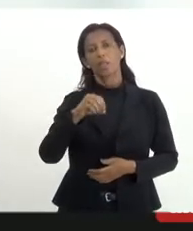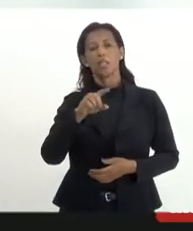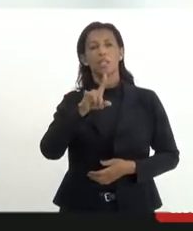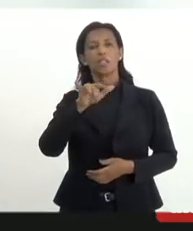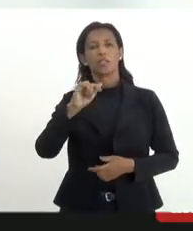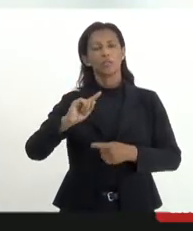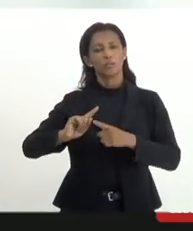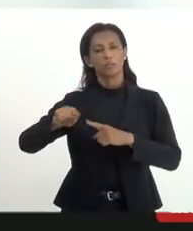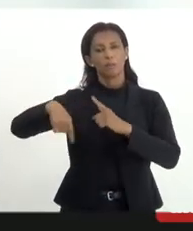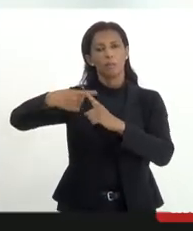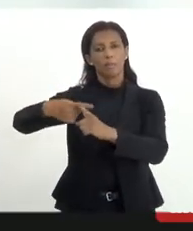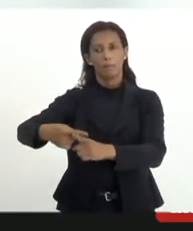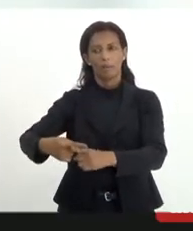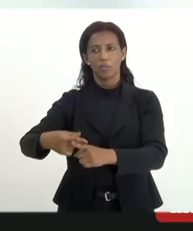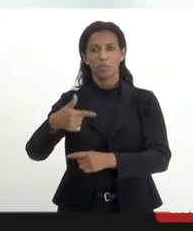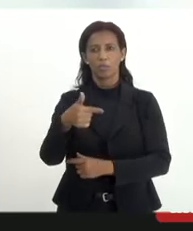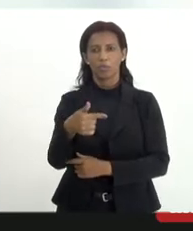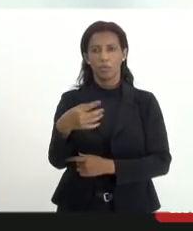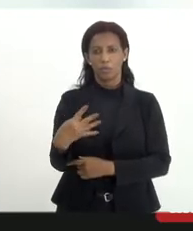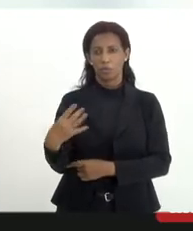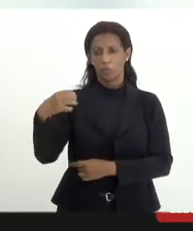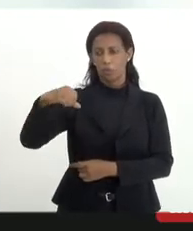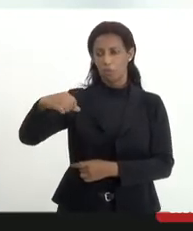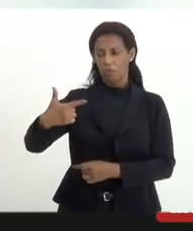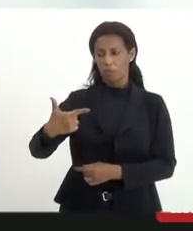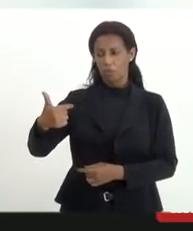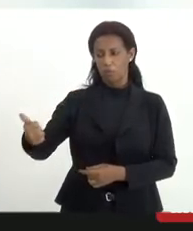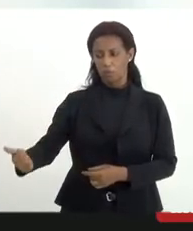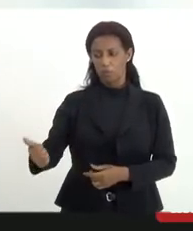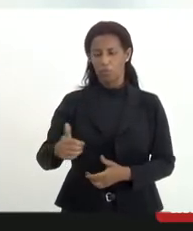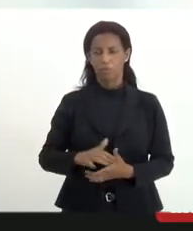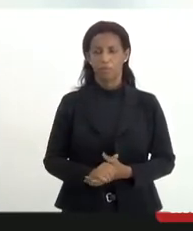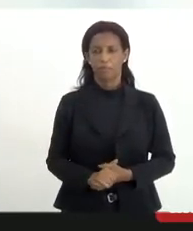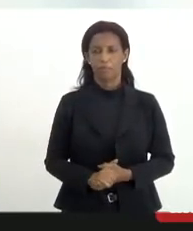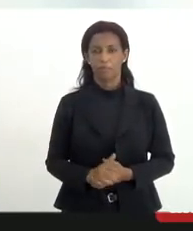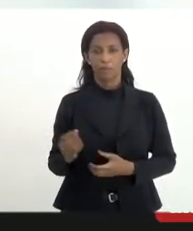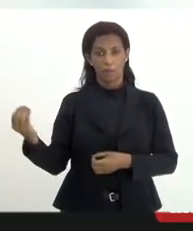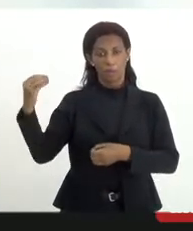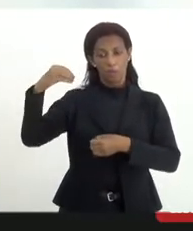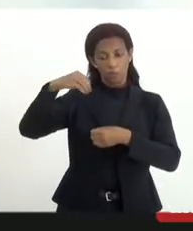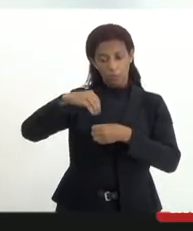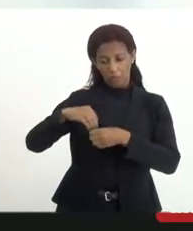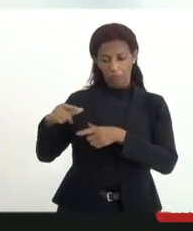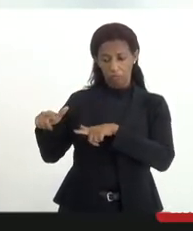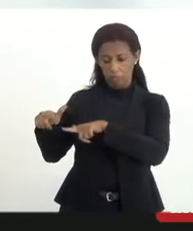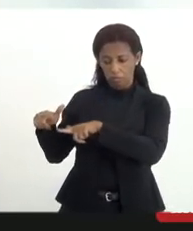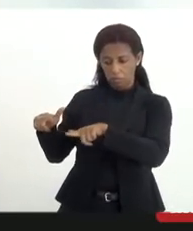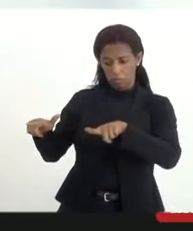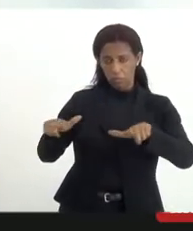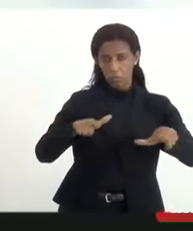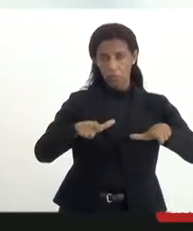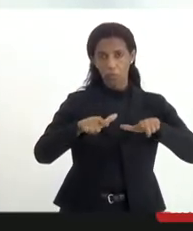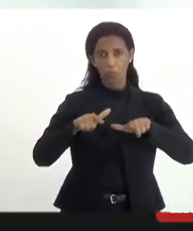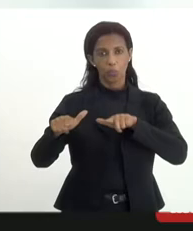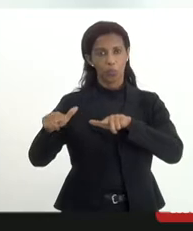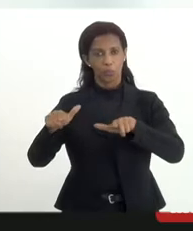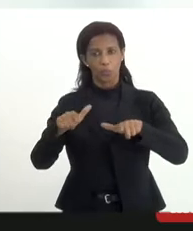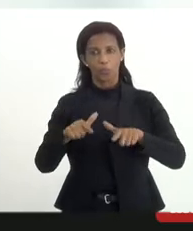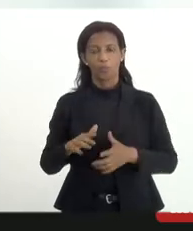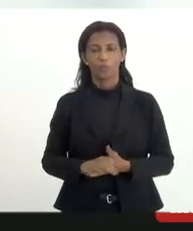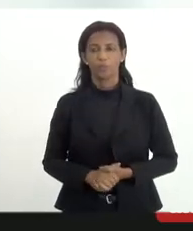para 24 do 9 de 21. Então, dentro da tempestividade,